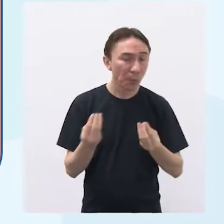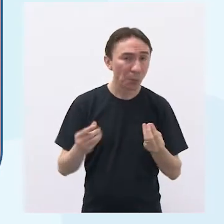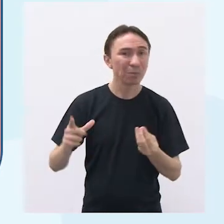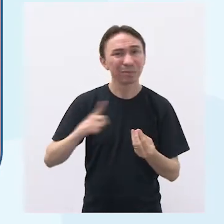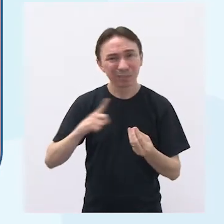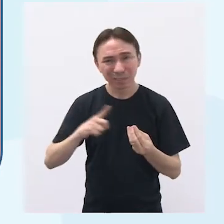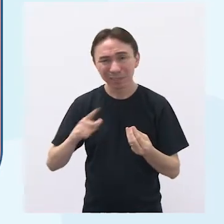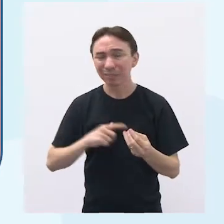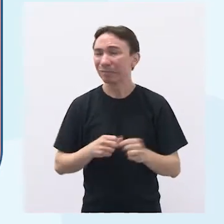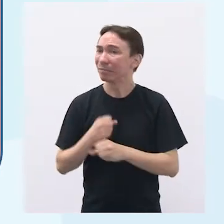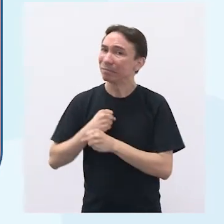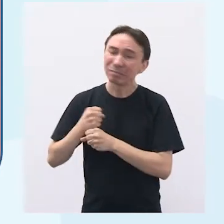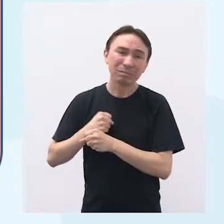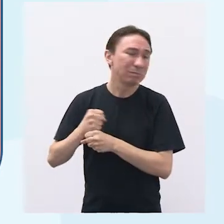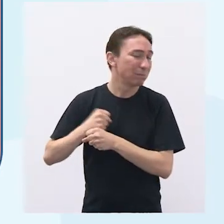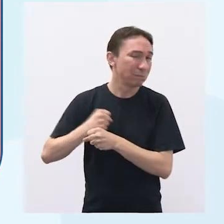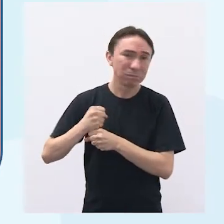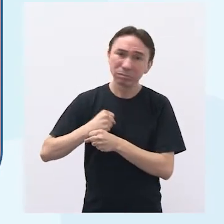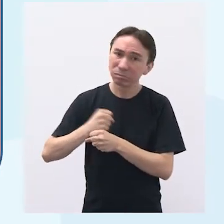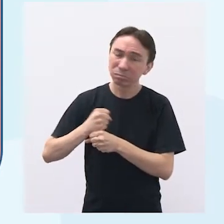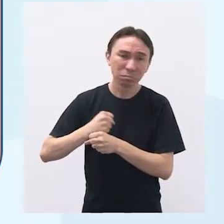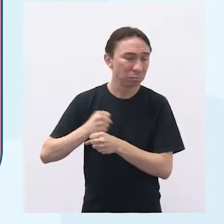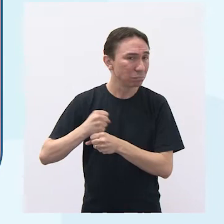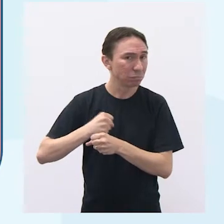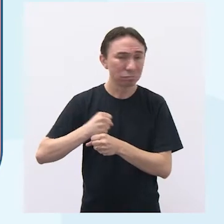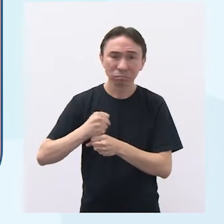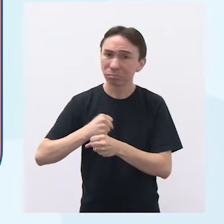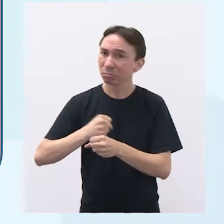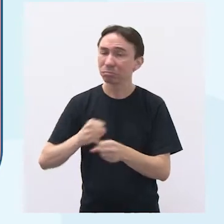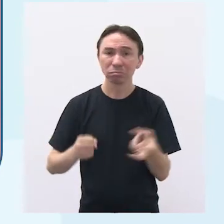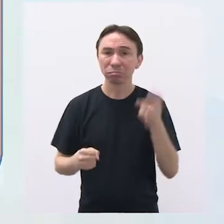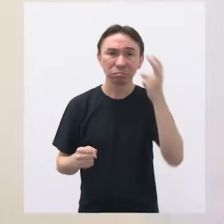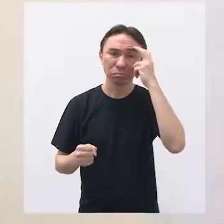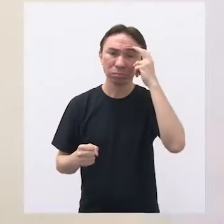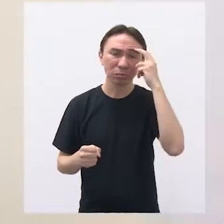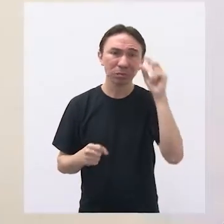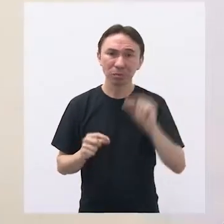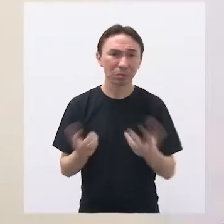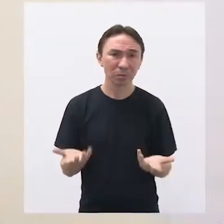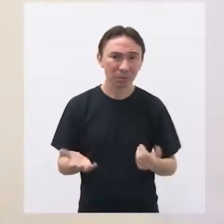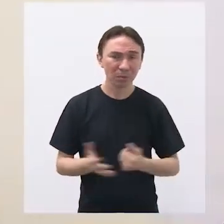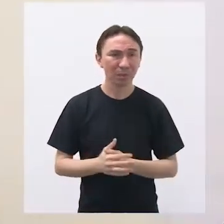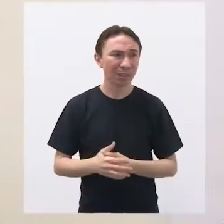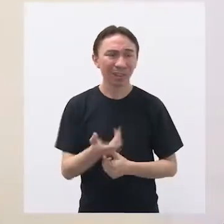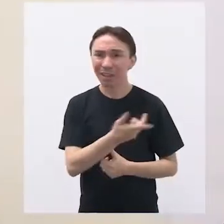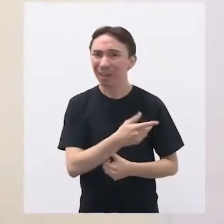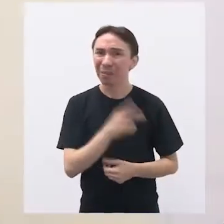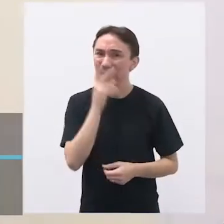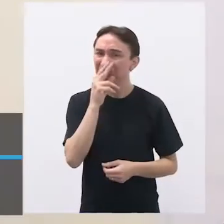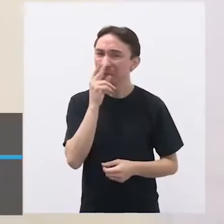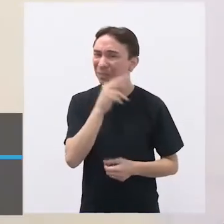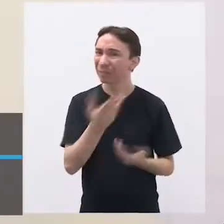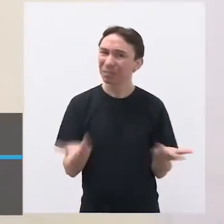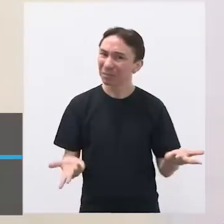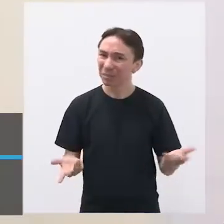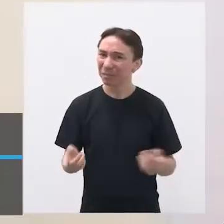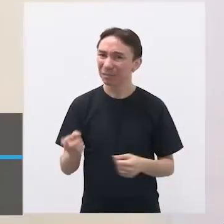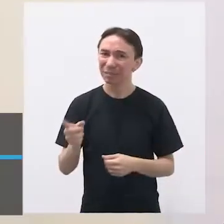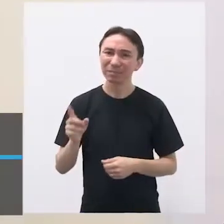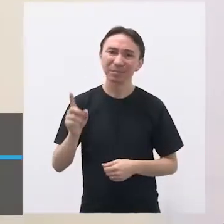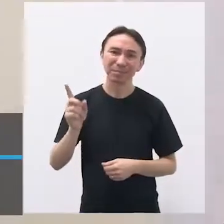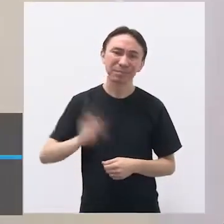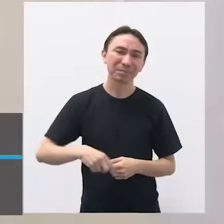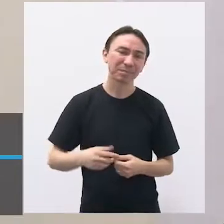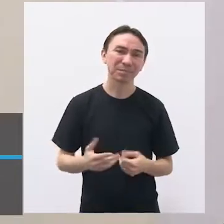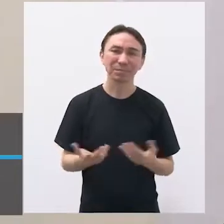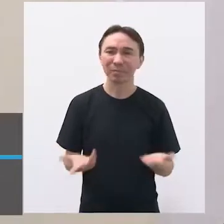cultura que estão relegados aí, entre aspas, são questões que podem ser consideradas como